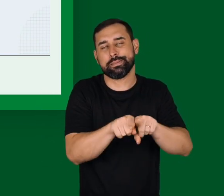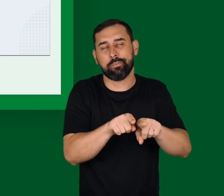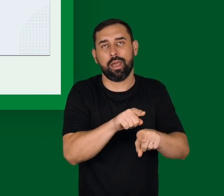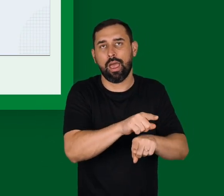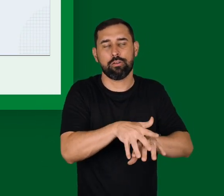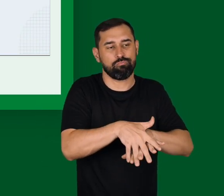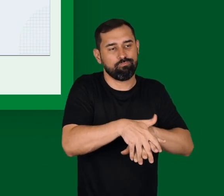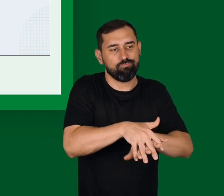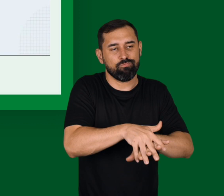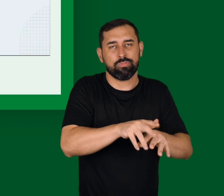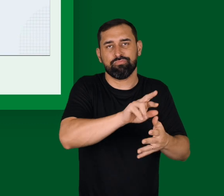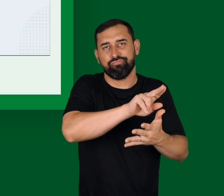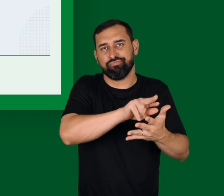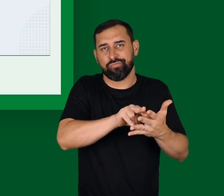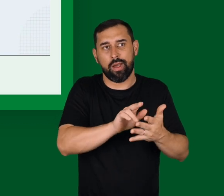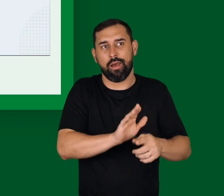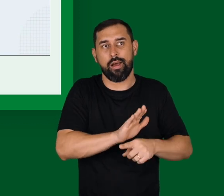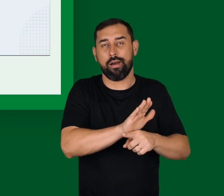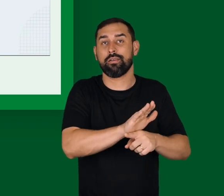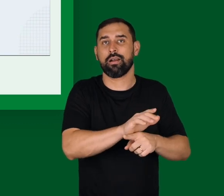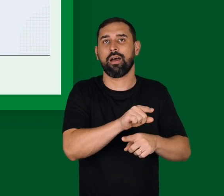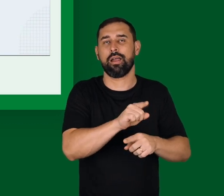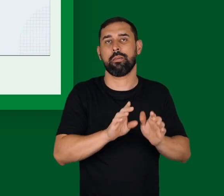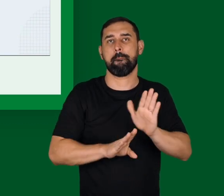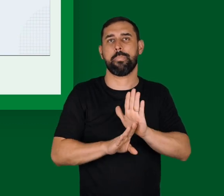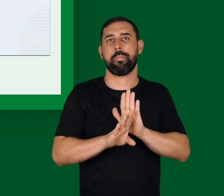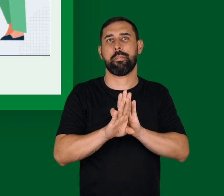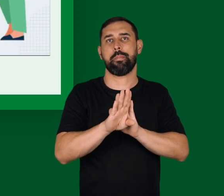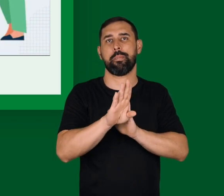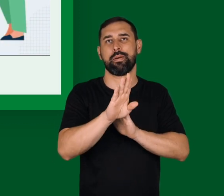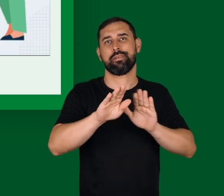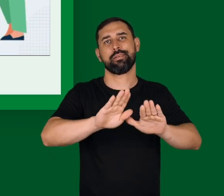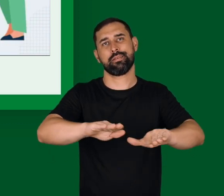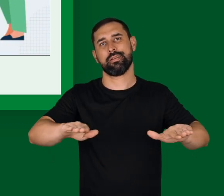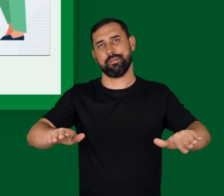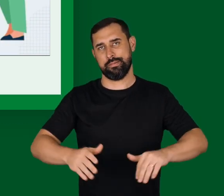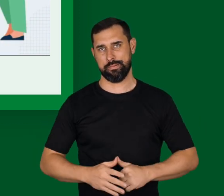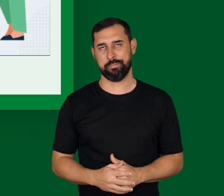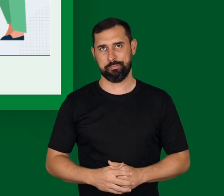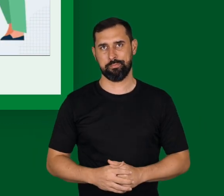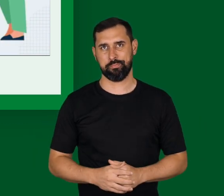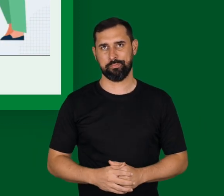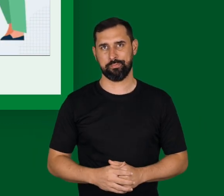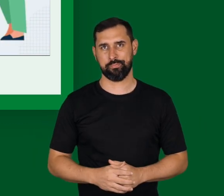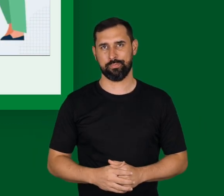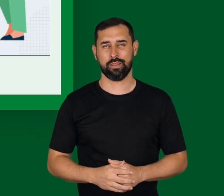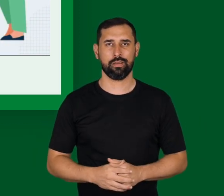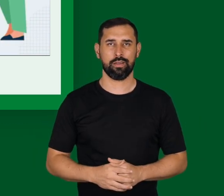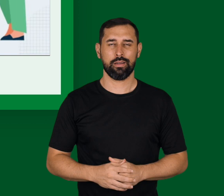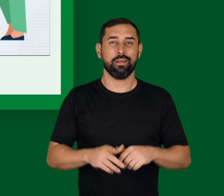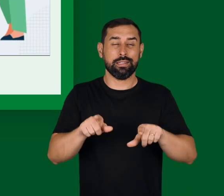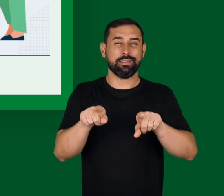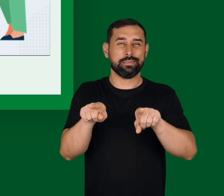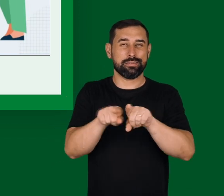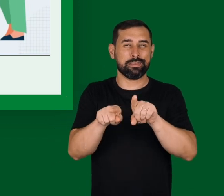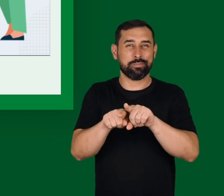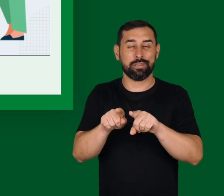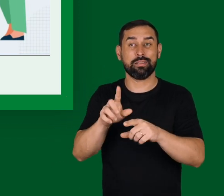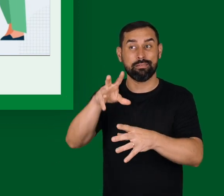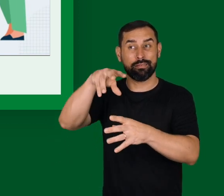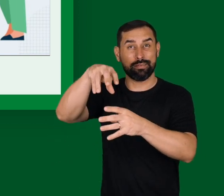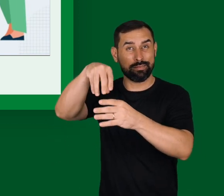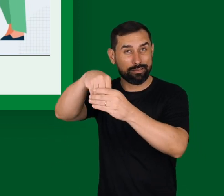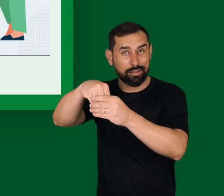e fazer uma ressuscitação avançada para garantir uma plena recuperação das nossas crianças. Lembrar que dentro como eu falei